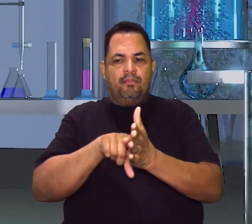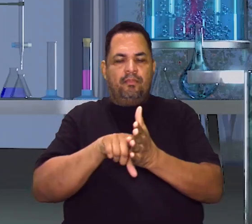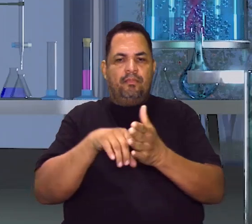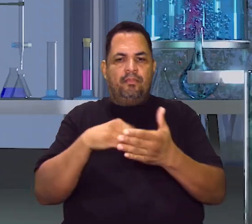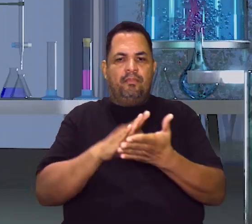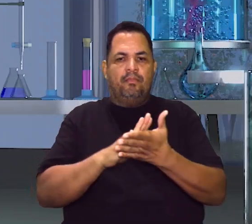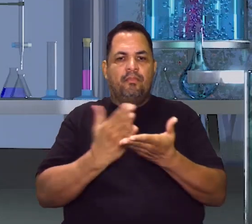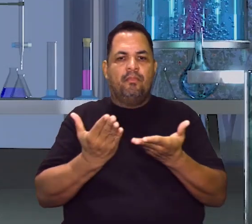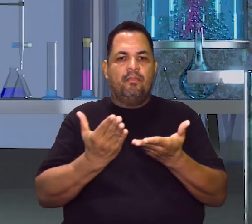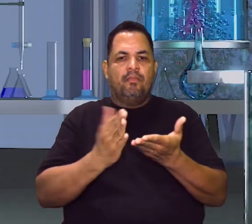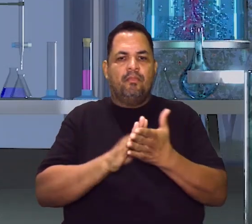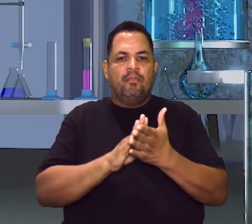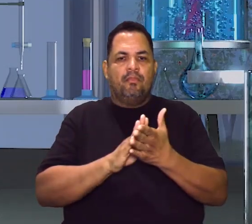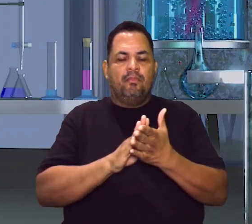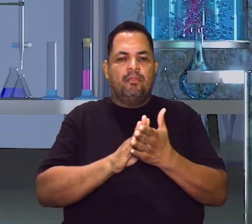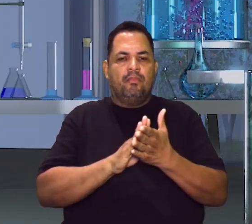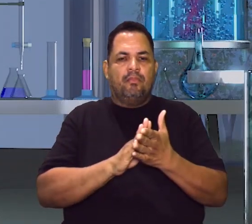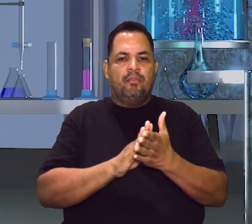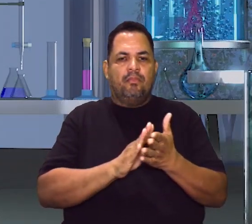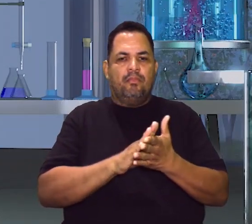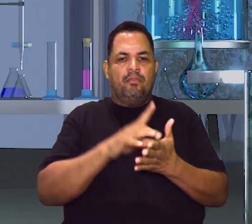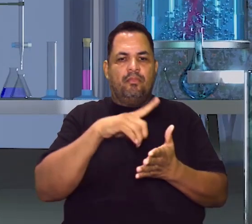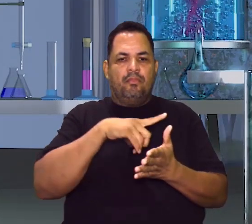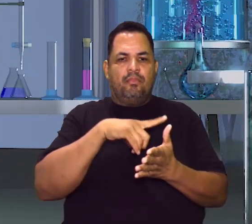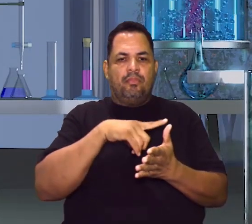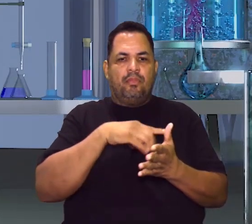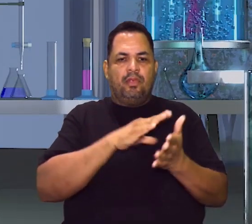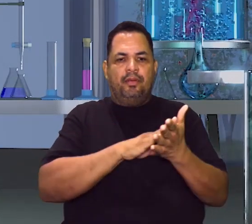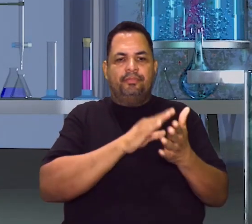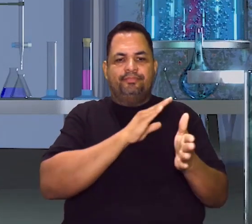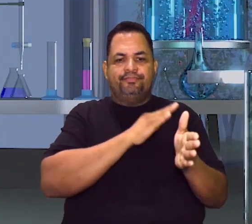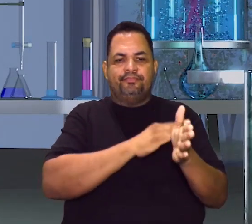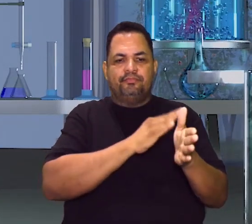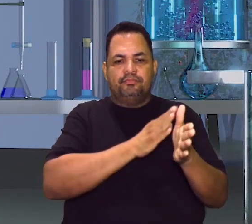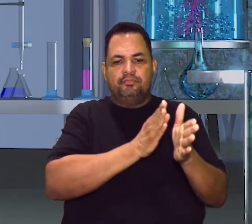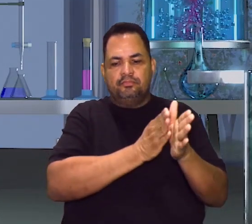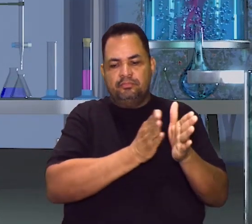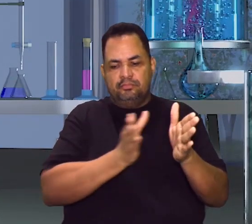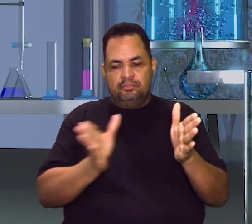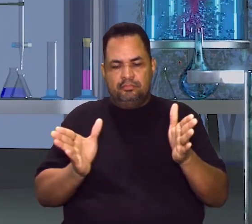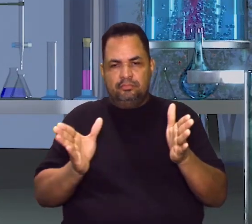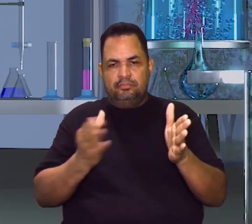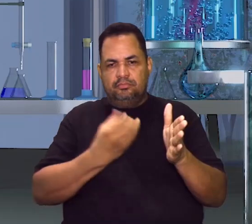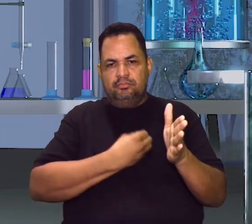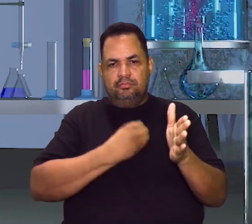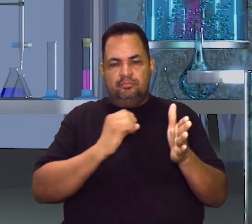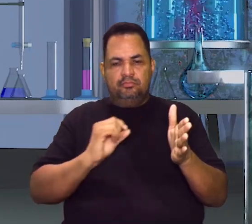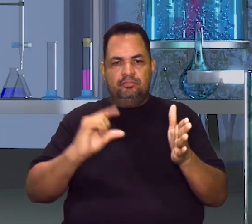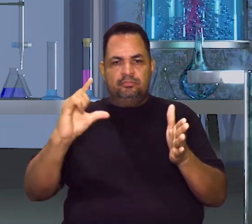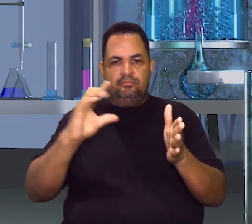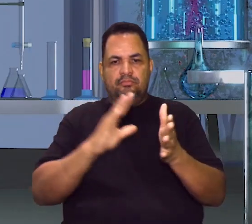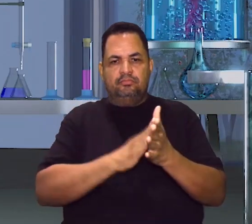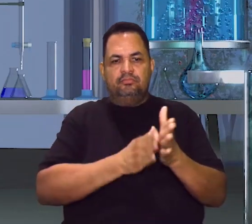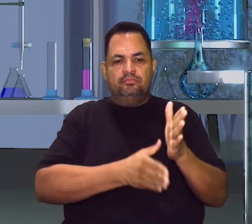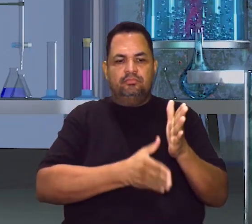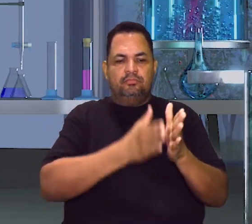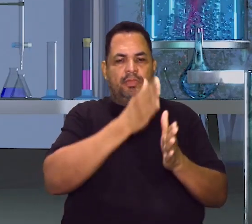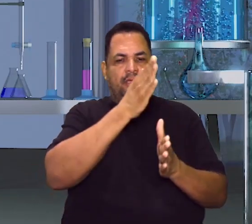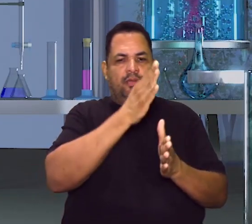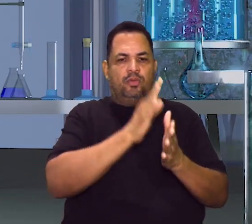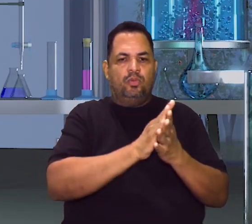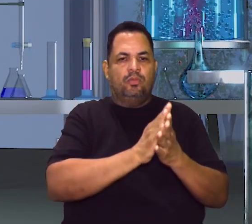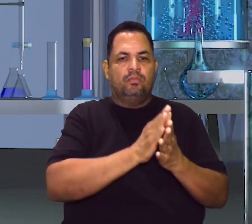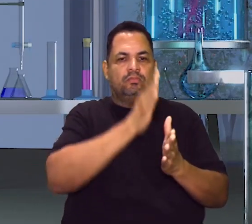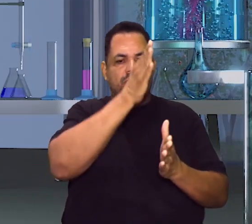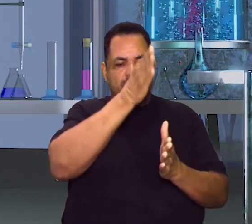periódica, no mesmo período, cresce da esquerda para a direita e nas famílias de baixo para